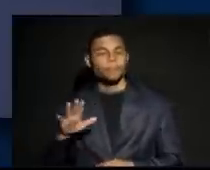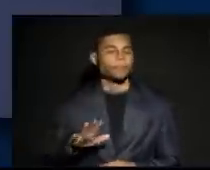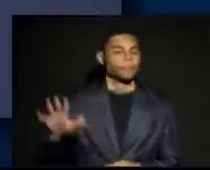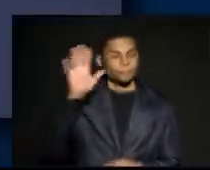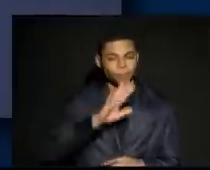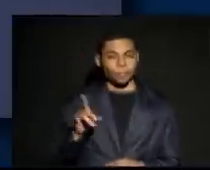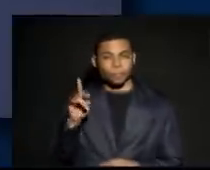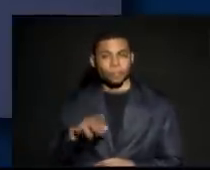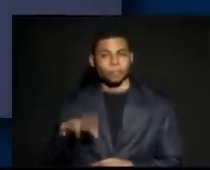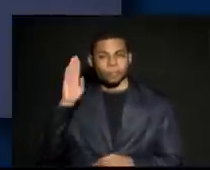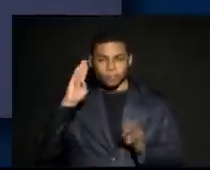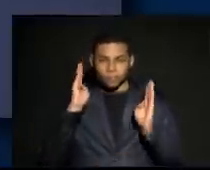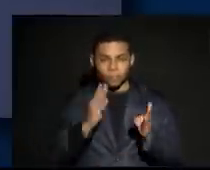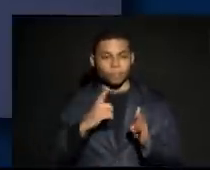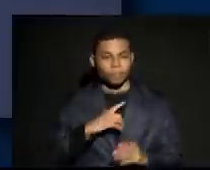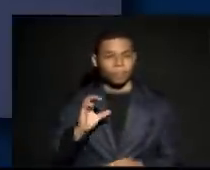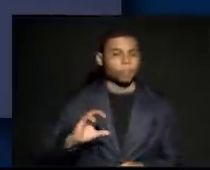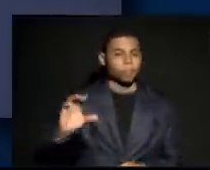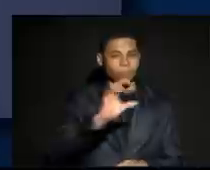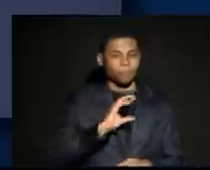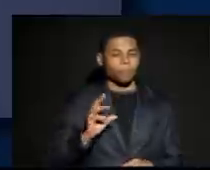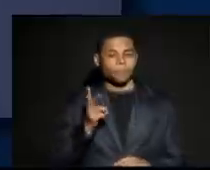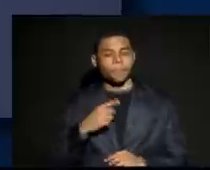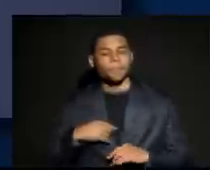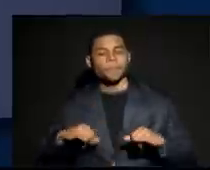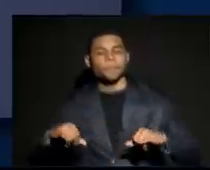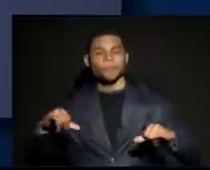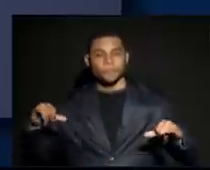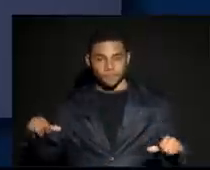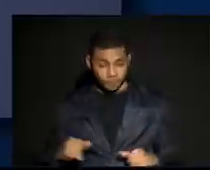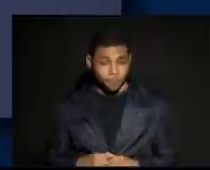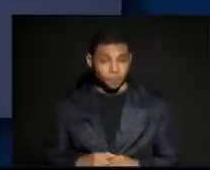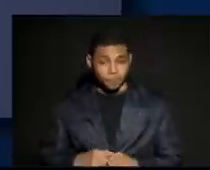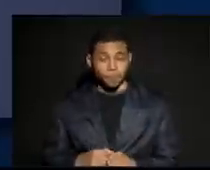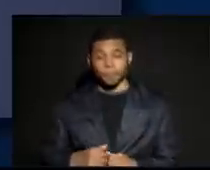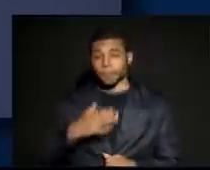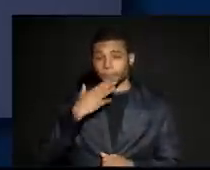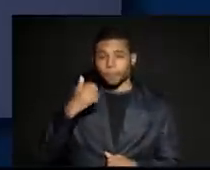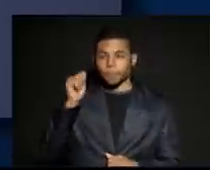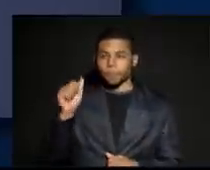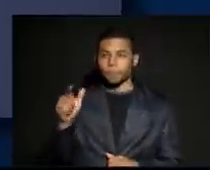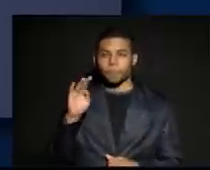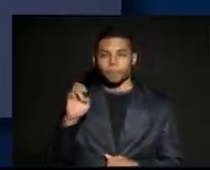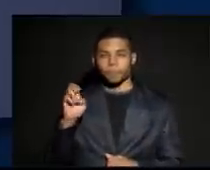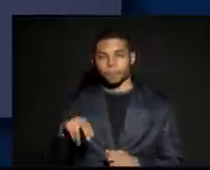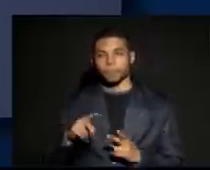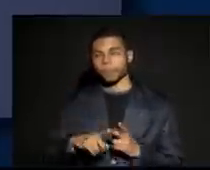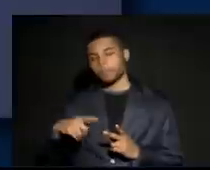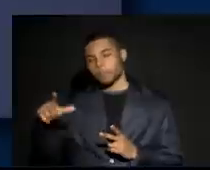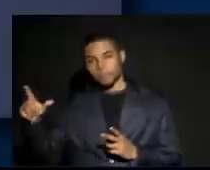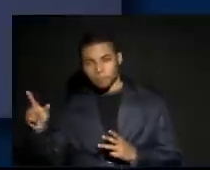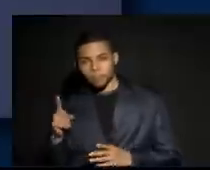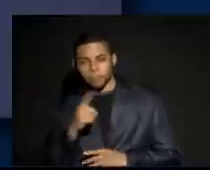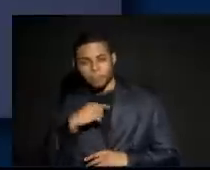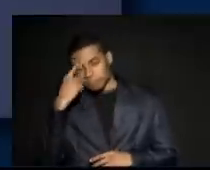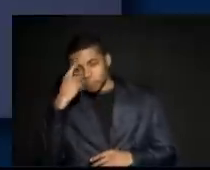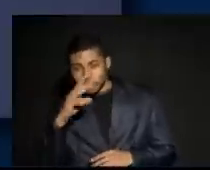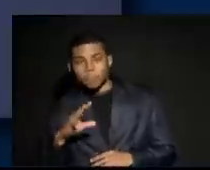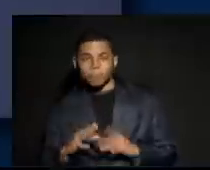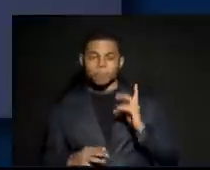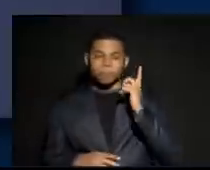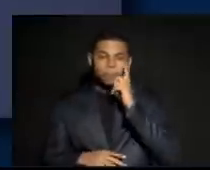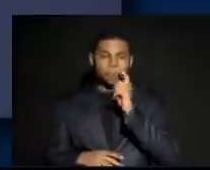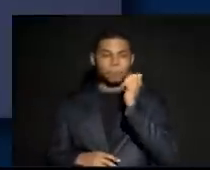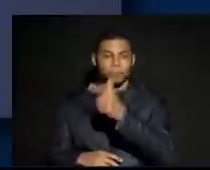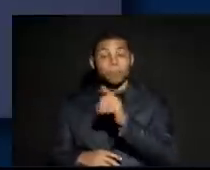generalista ele vai muito bem com congresso na comunicação não é muito melhor do que bernanke o Gris União mas